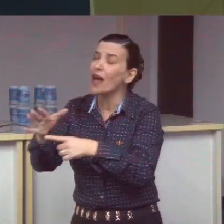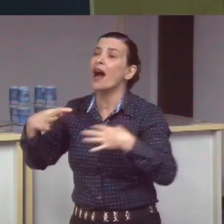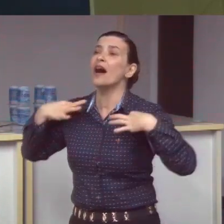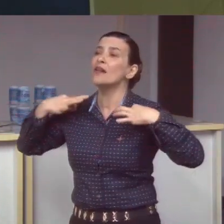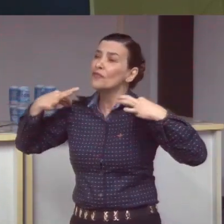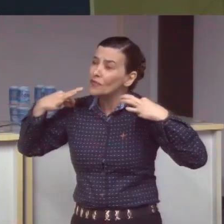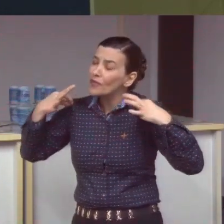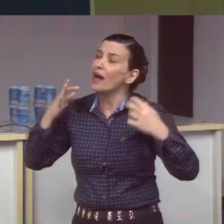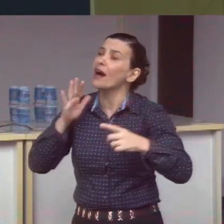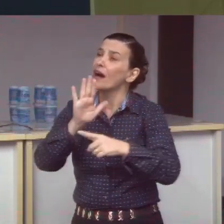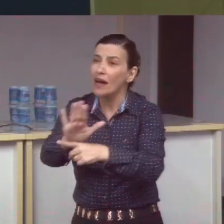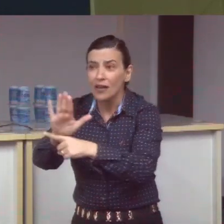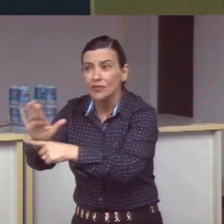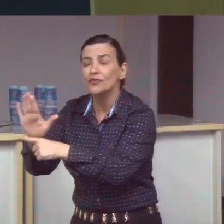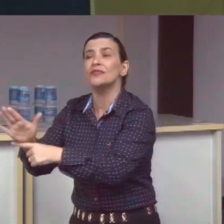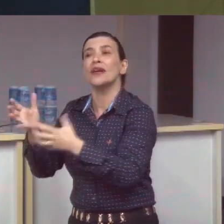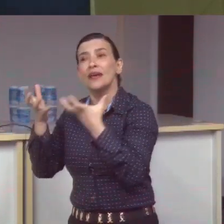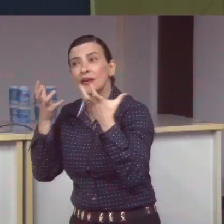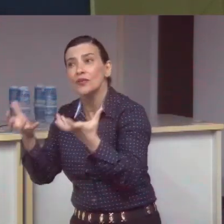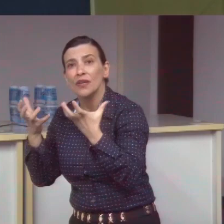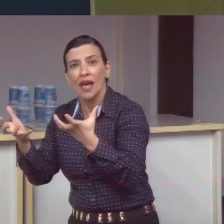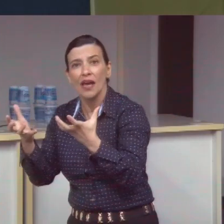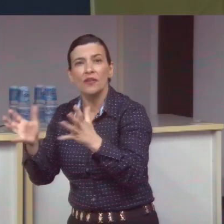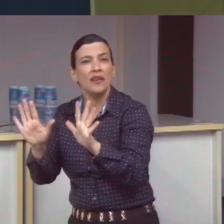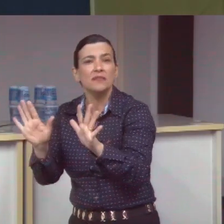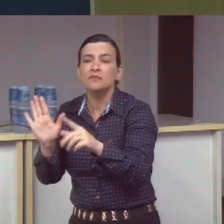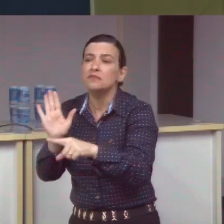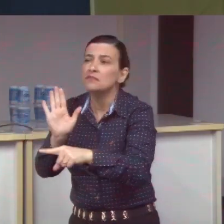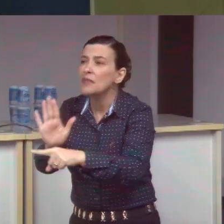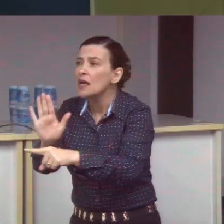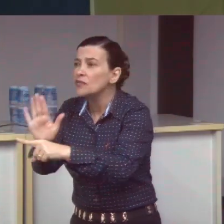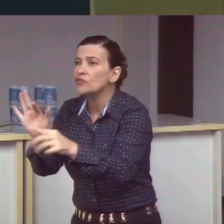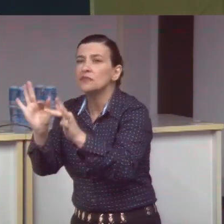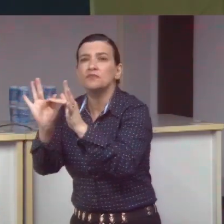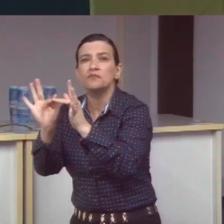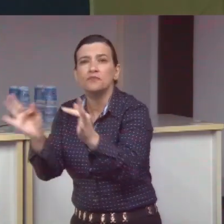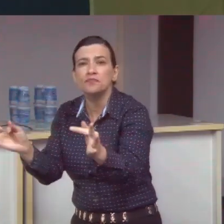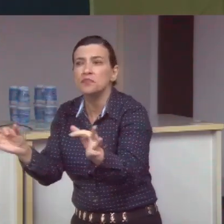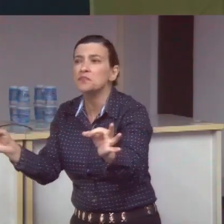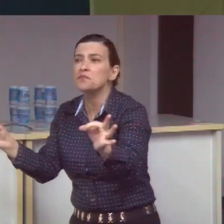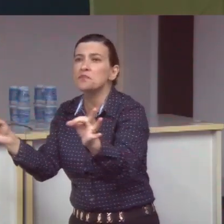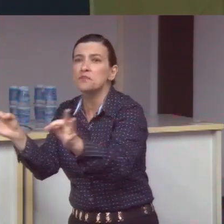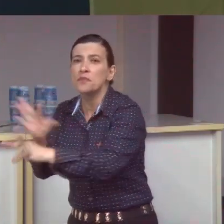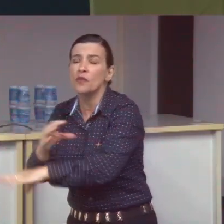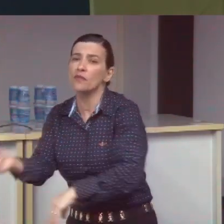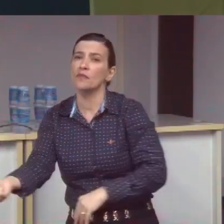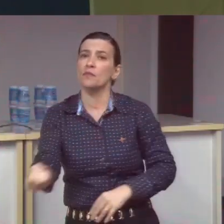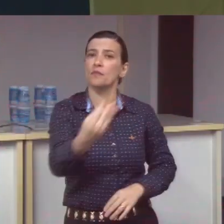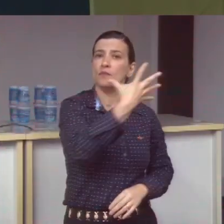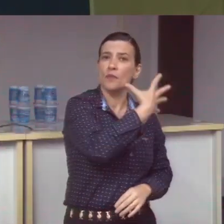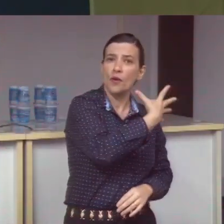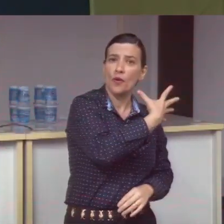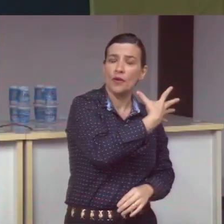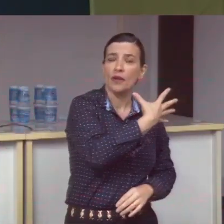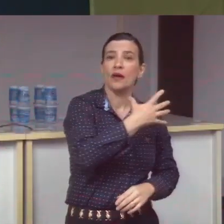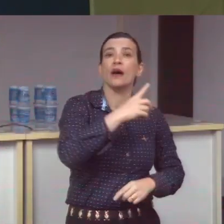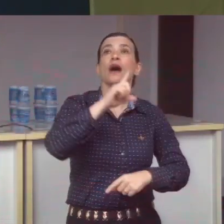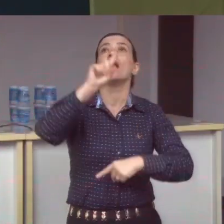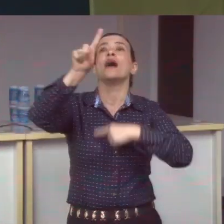fazem coisas e vão embora. Na semana seguinte, aquela comunidade